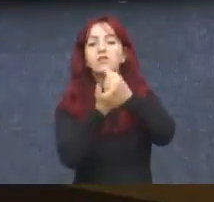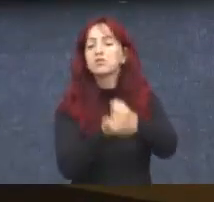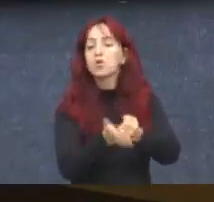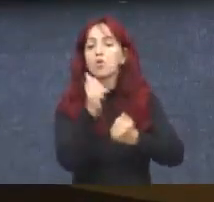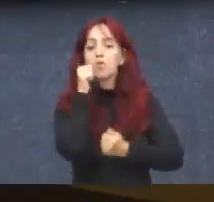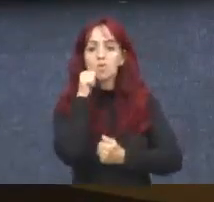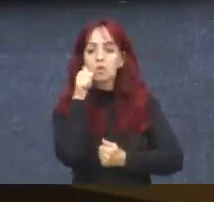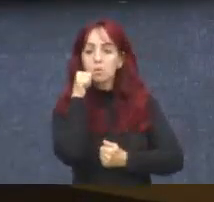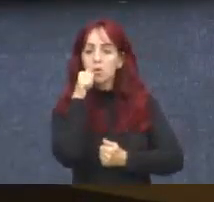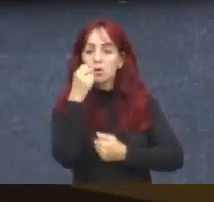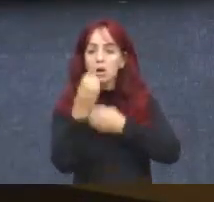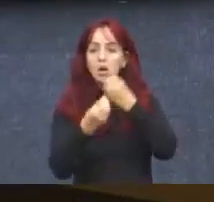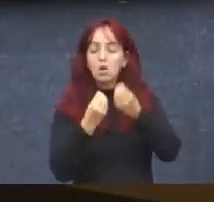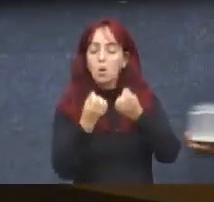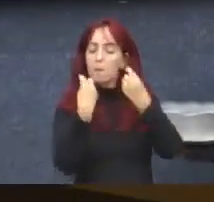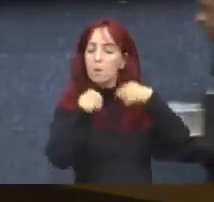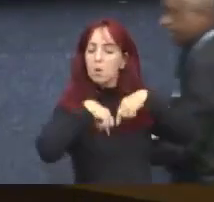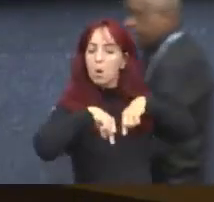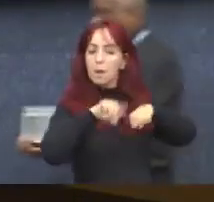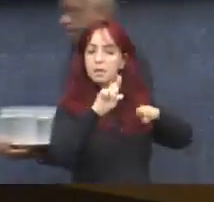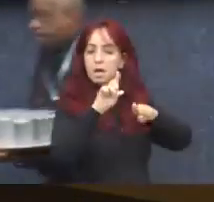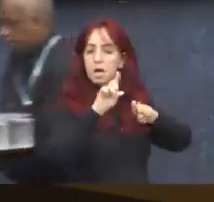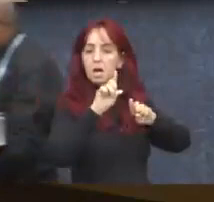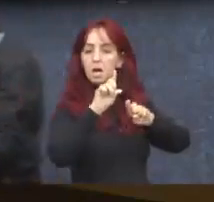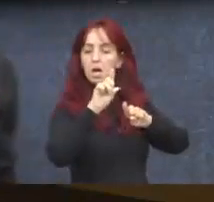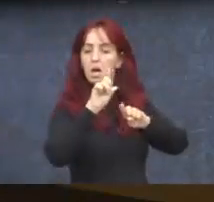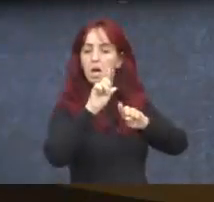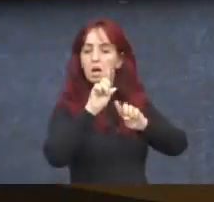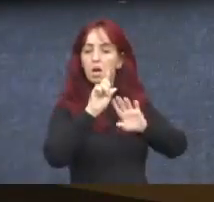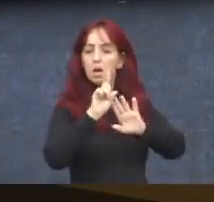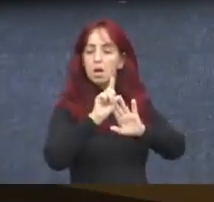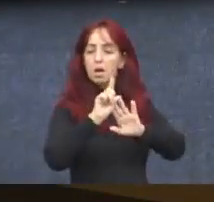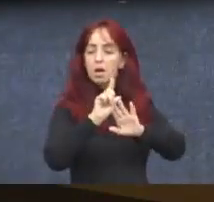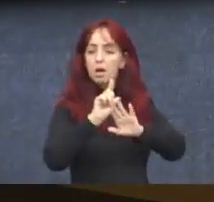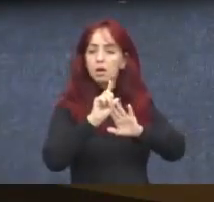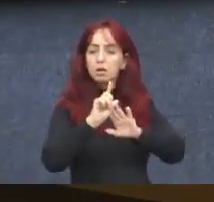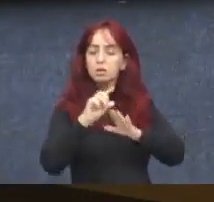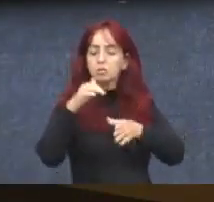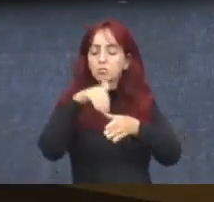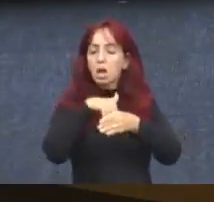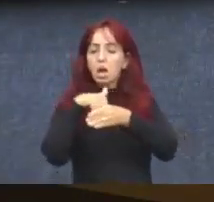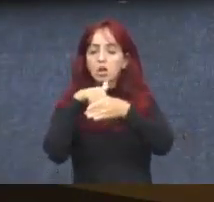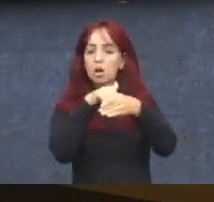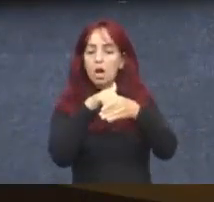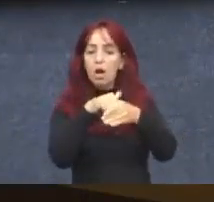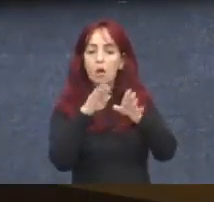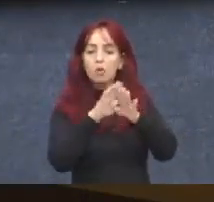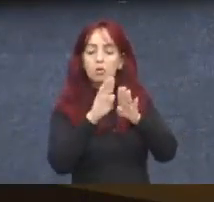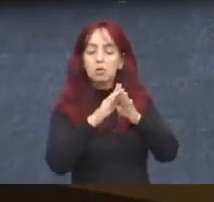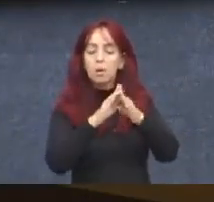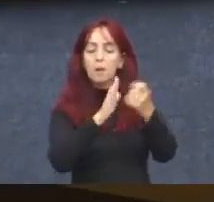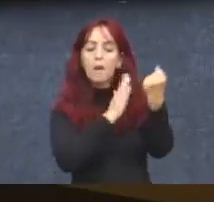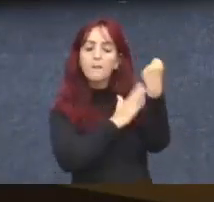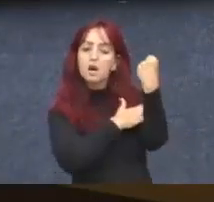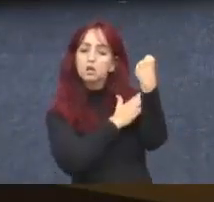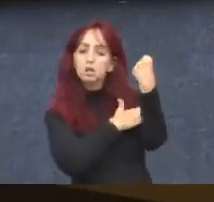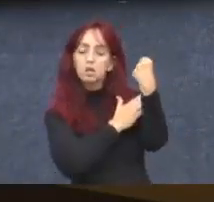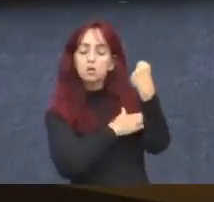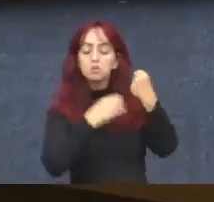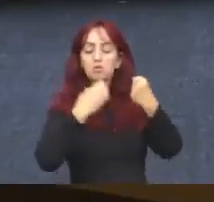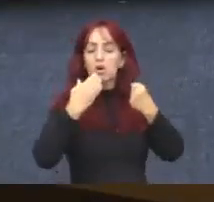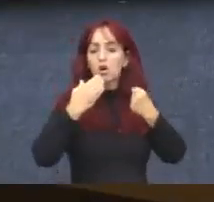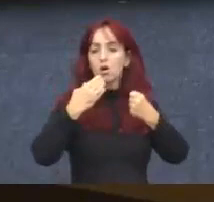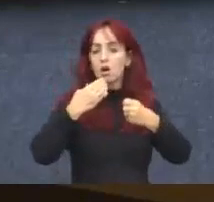de combatente de um patriarcado eleitoral, de um machismo eleitoral que impede que